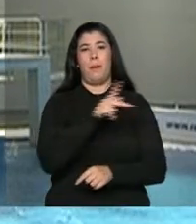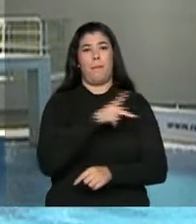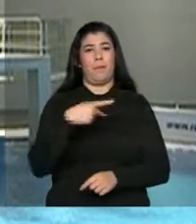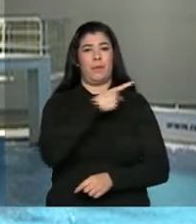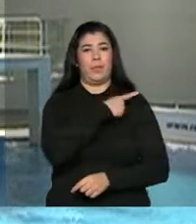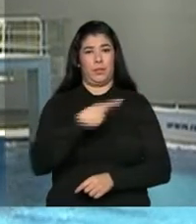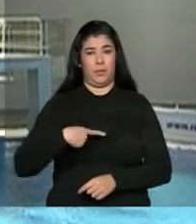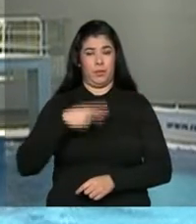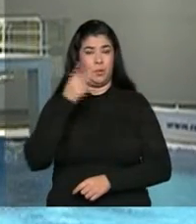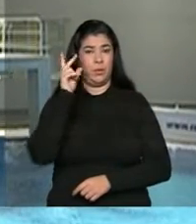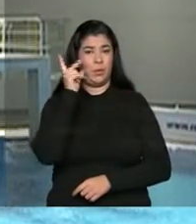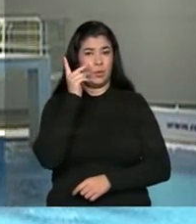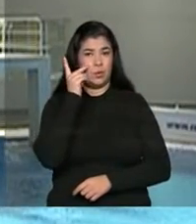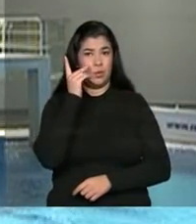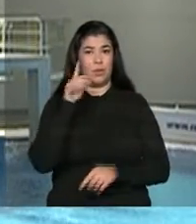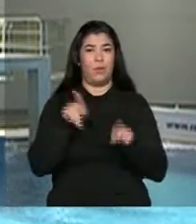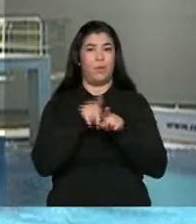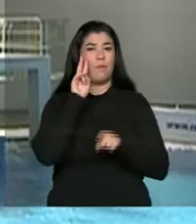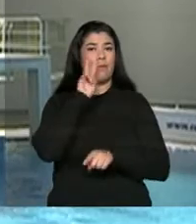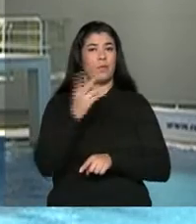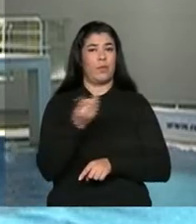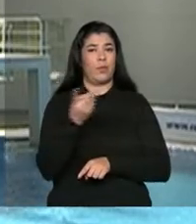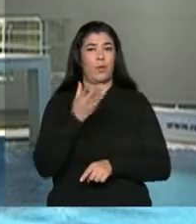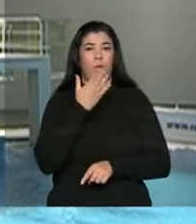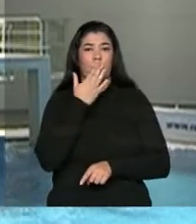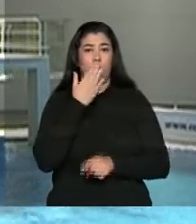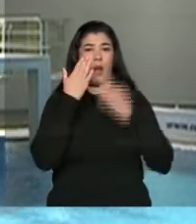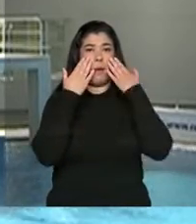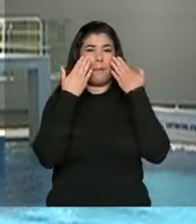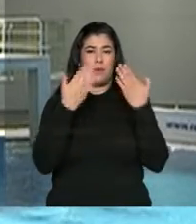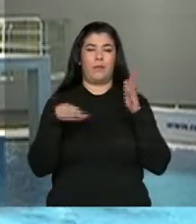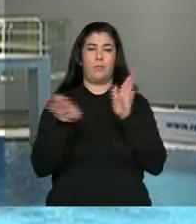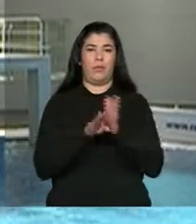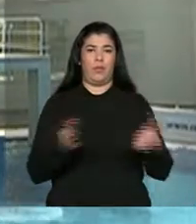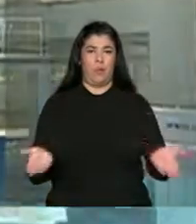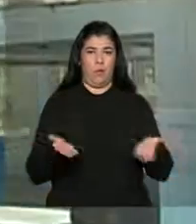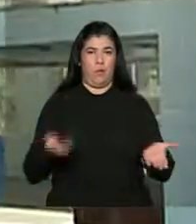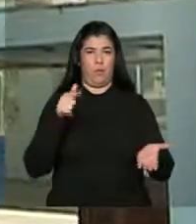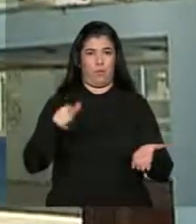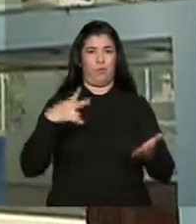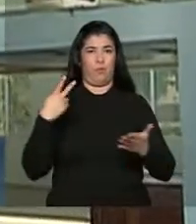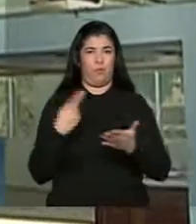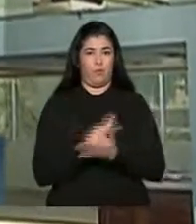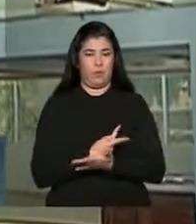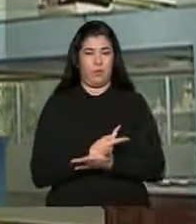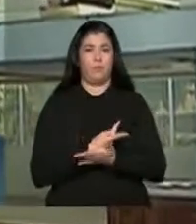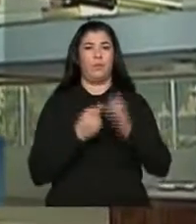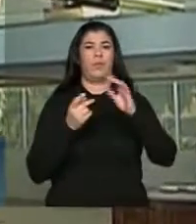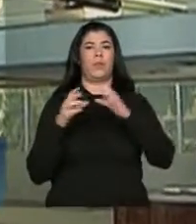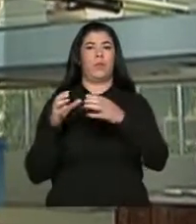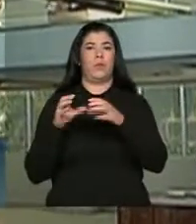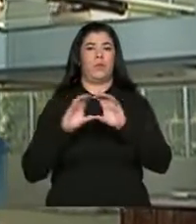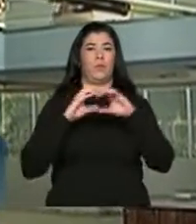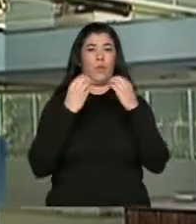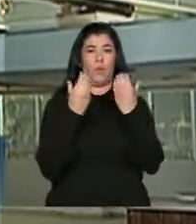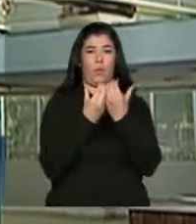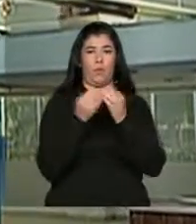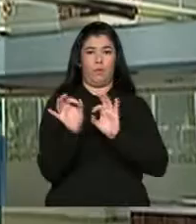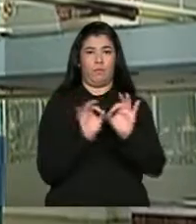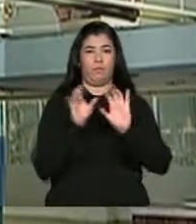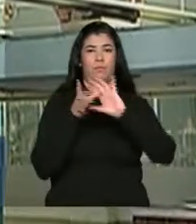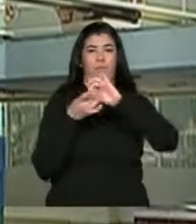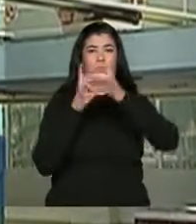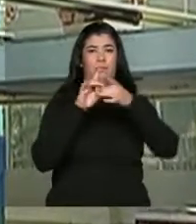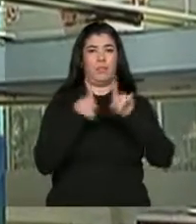assistir a uma apresentação dessas duas modalidades quando chegar aqui o evento oficial do comitê olímpico brasileiro está